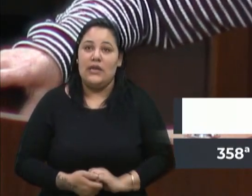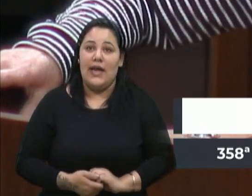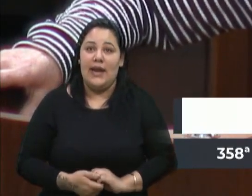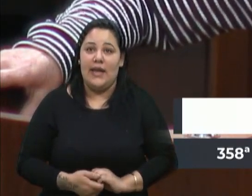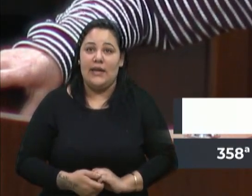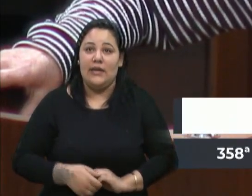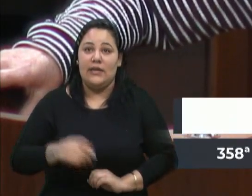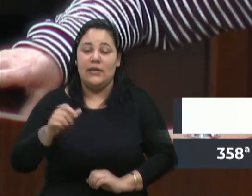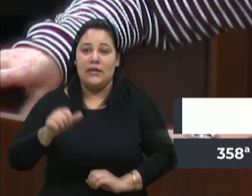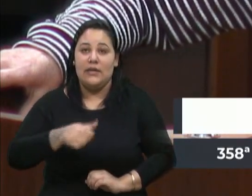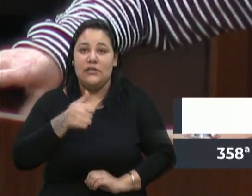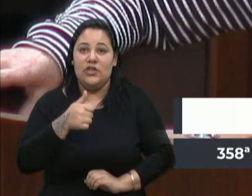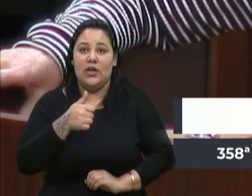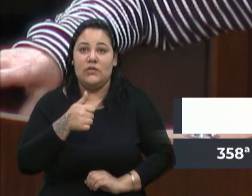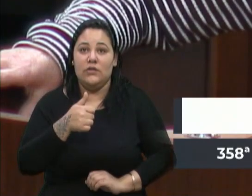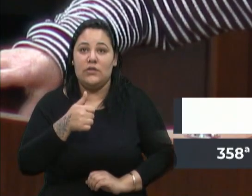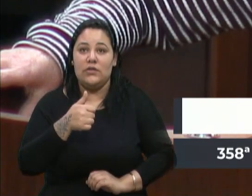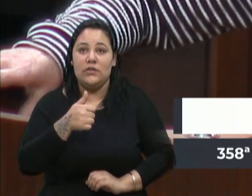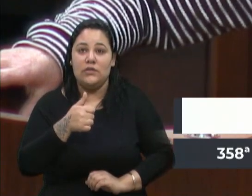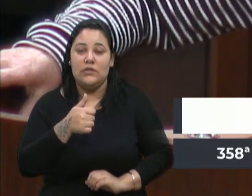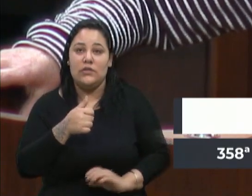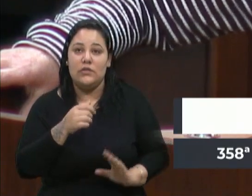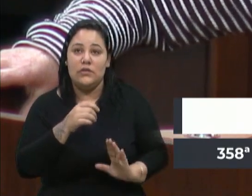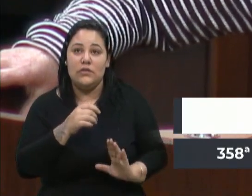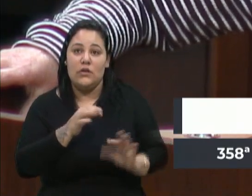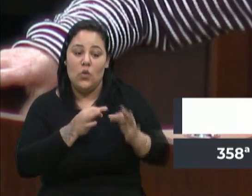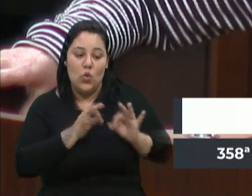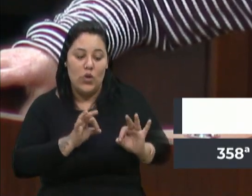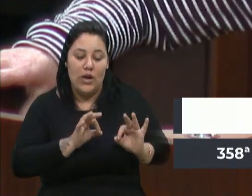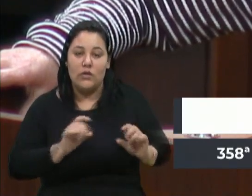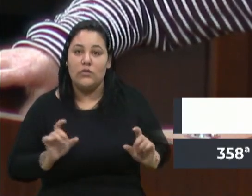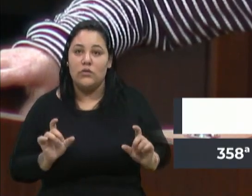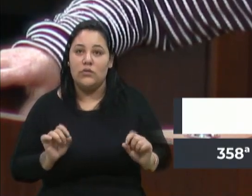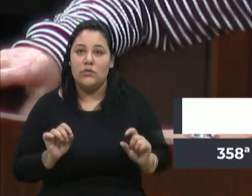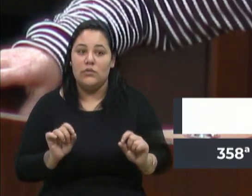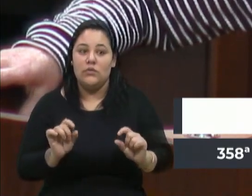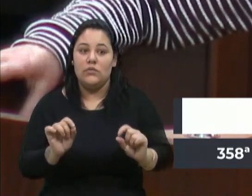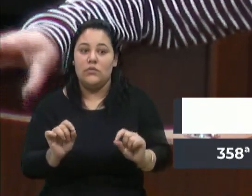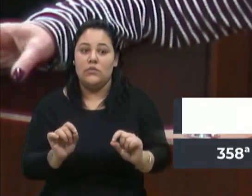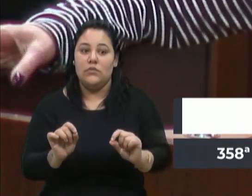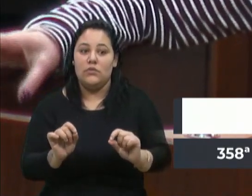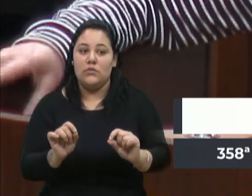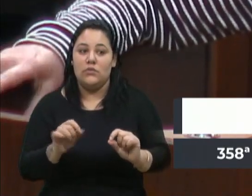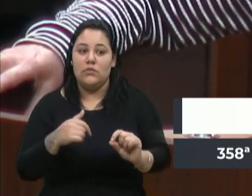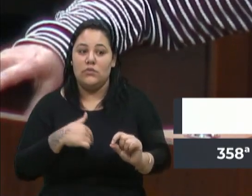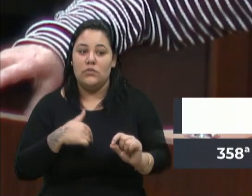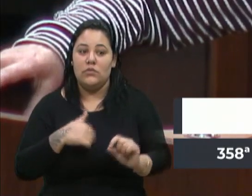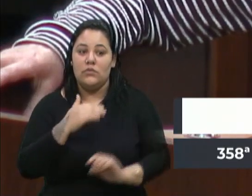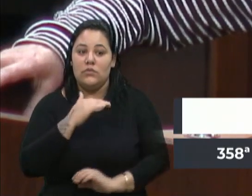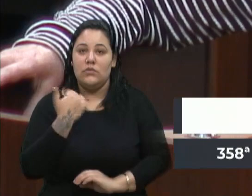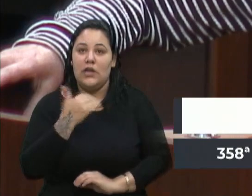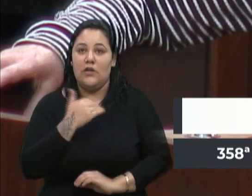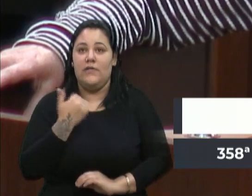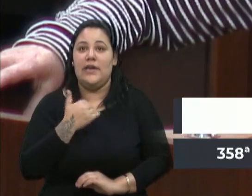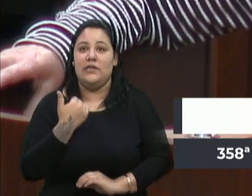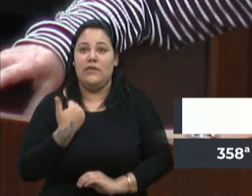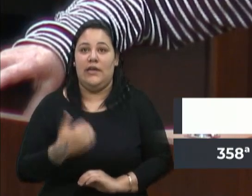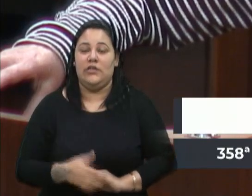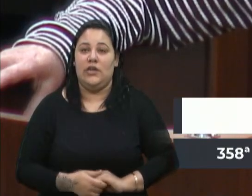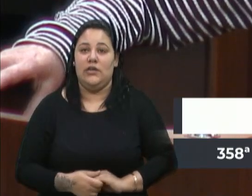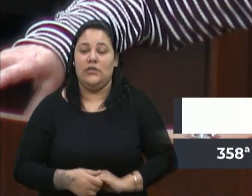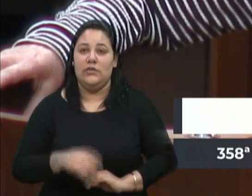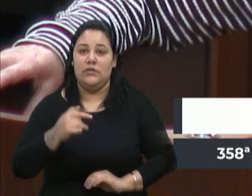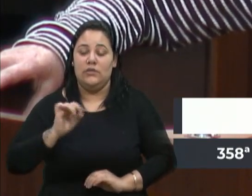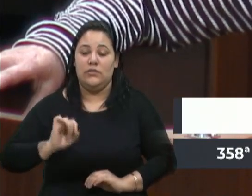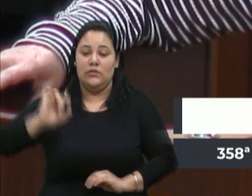a cura deste câncer, que é o índice de mortalidade também é bastante alto.